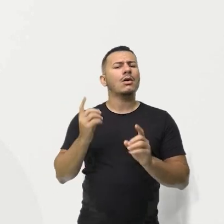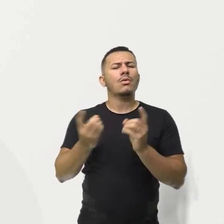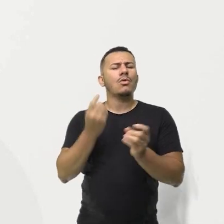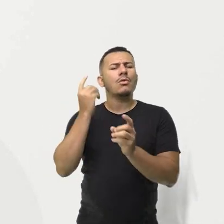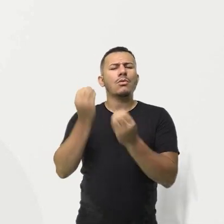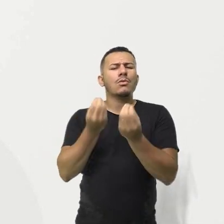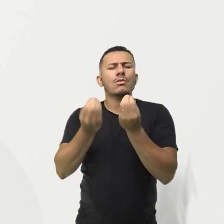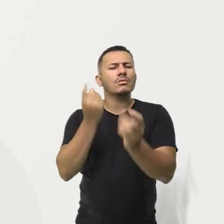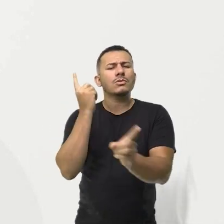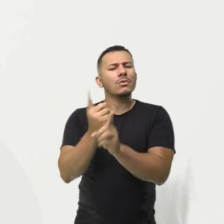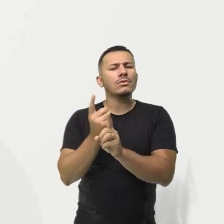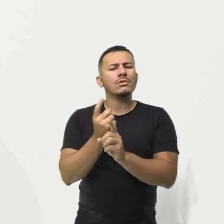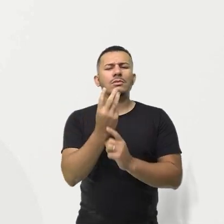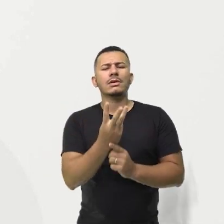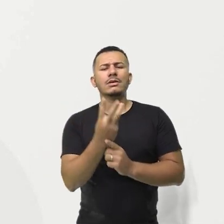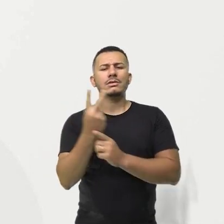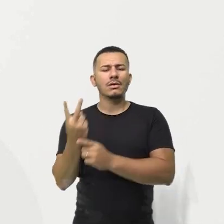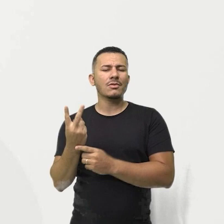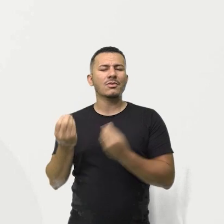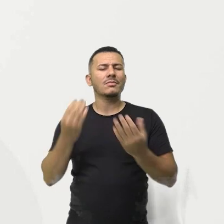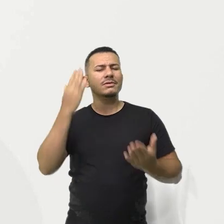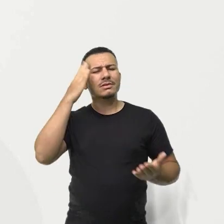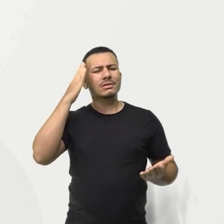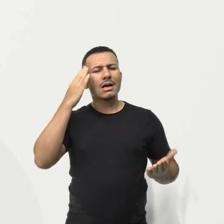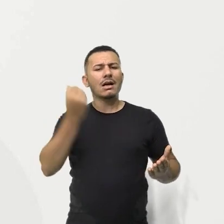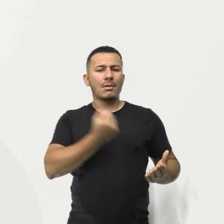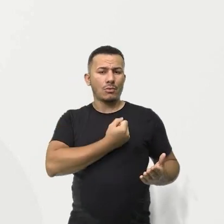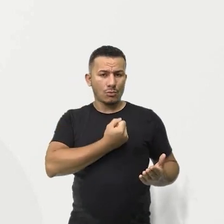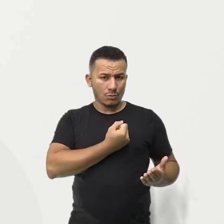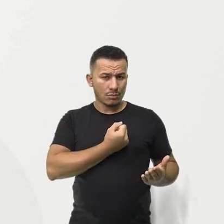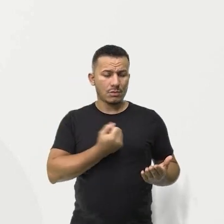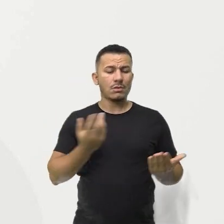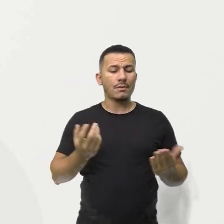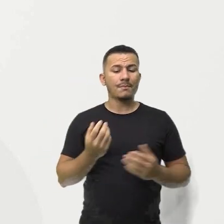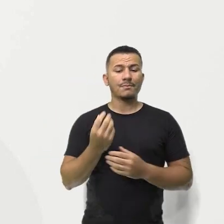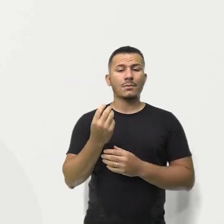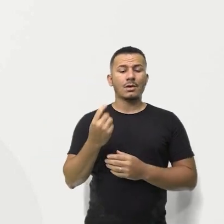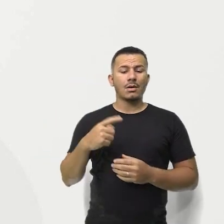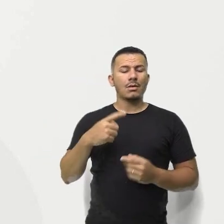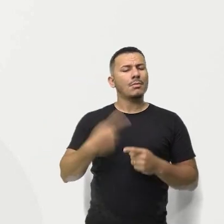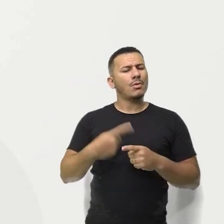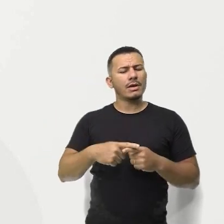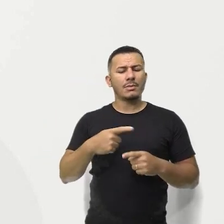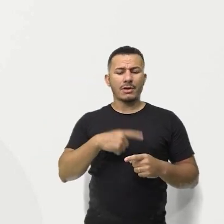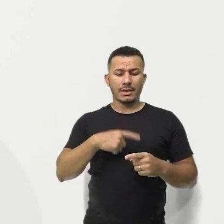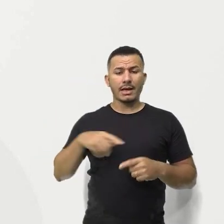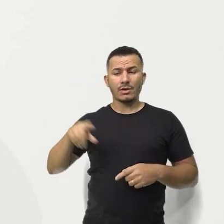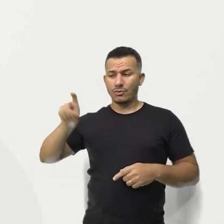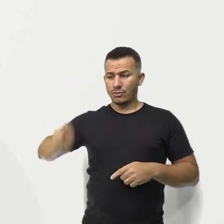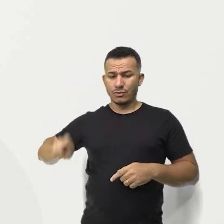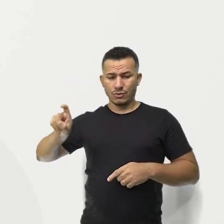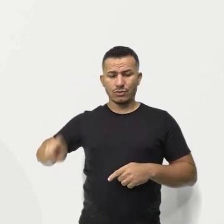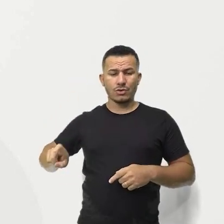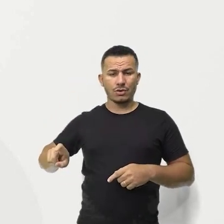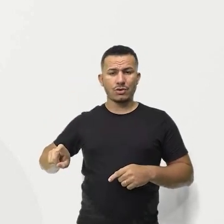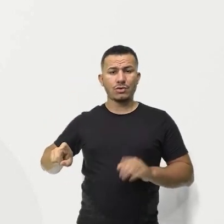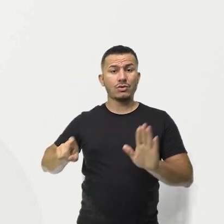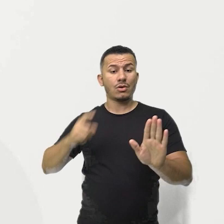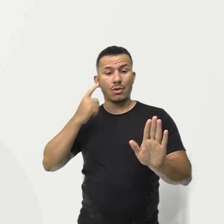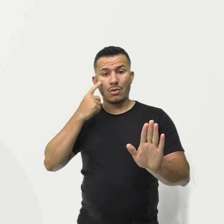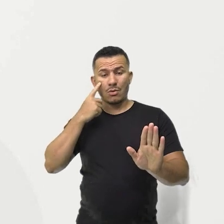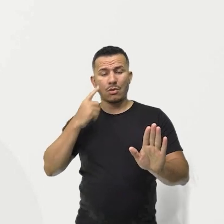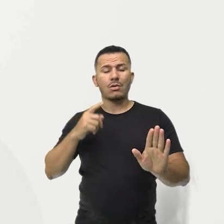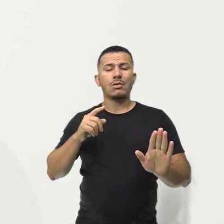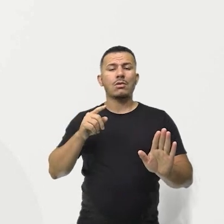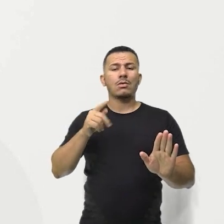que a gente localizou. Por que eu sei que é 3 e 2? Ó? Olha só, no 3, ó, olha só, no x, no valor,